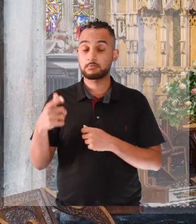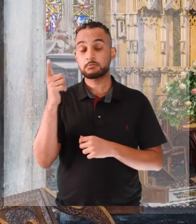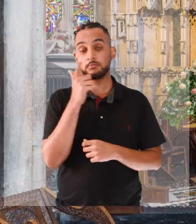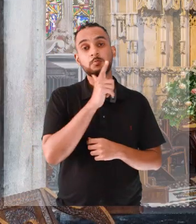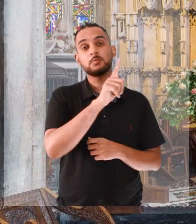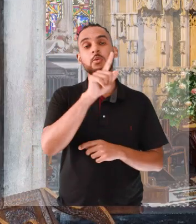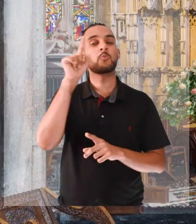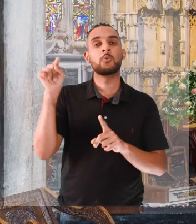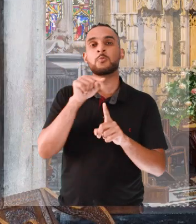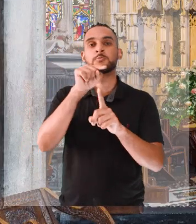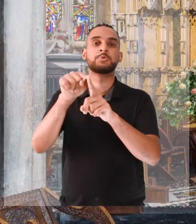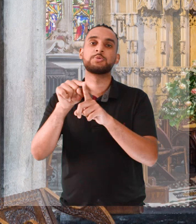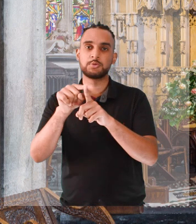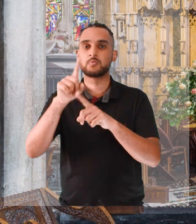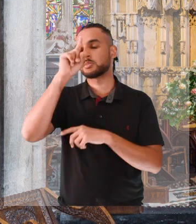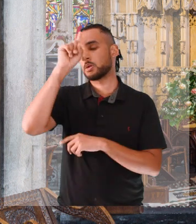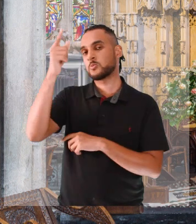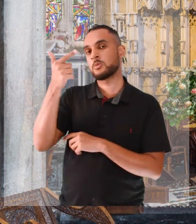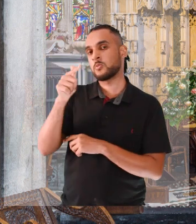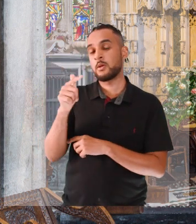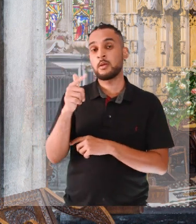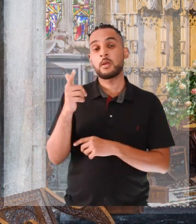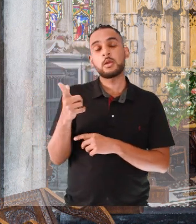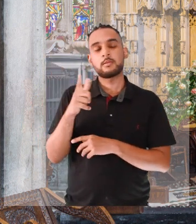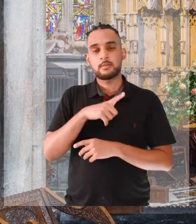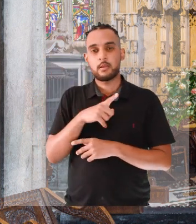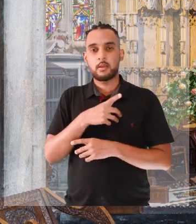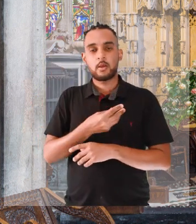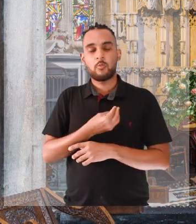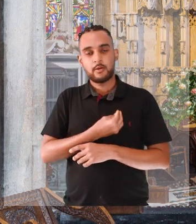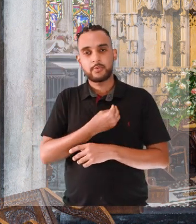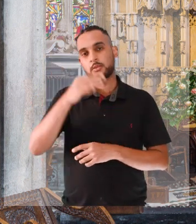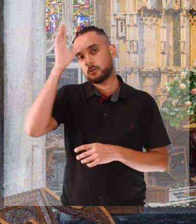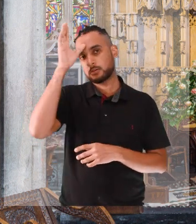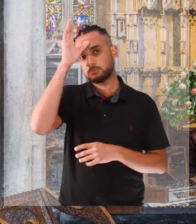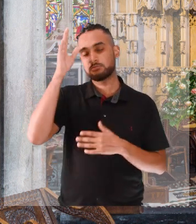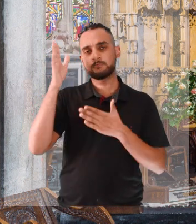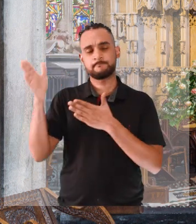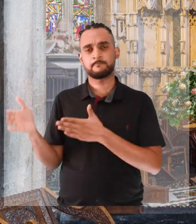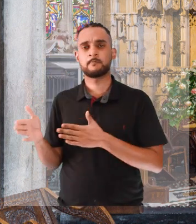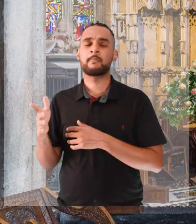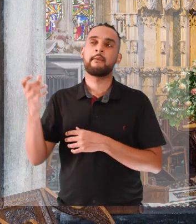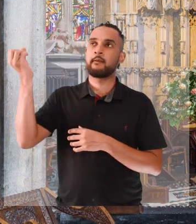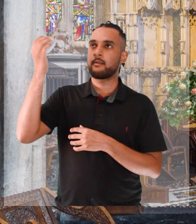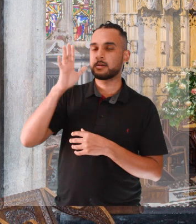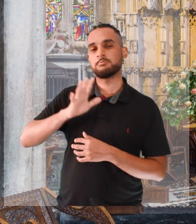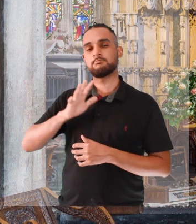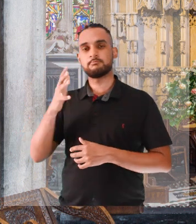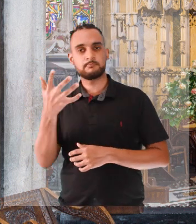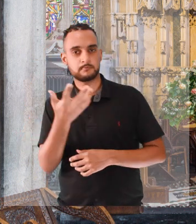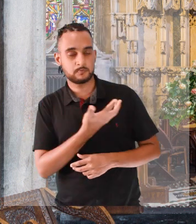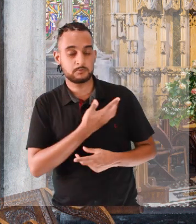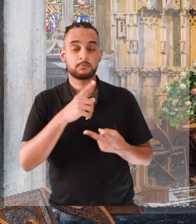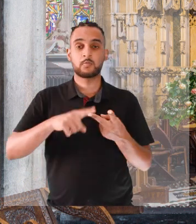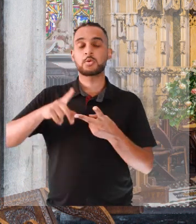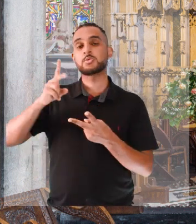mereceu também para nós todas as graças que necessitamos para atingir o nosso fim sobrenatural e cultivarmos em nós a vida